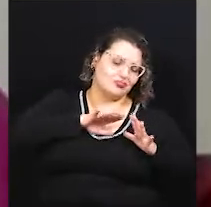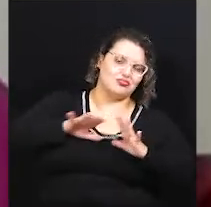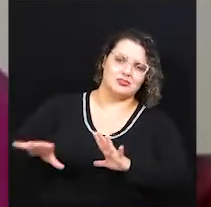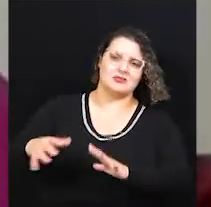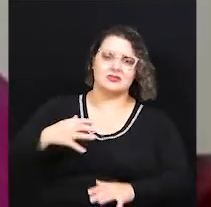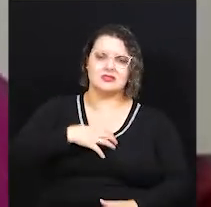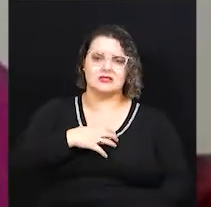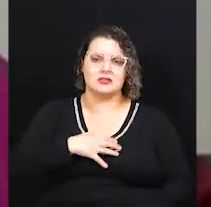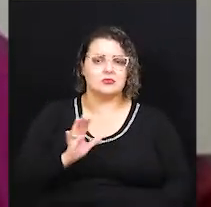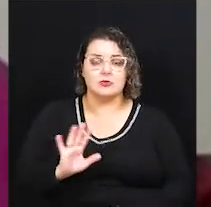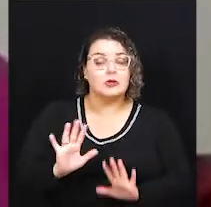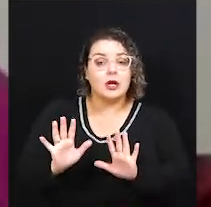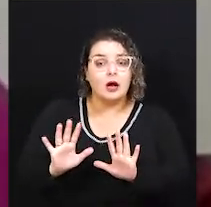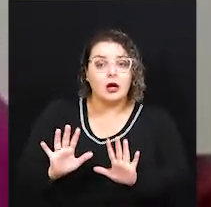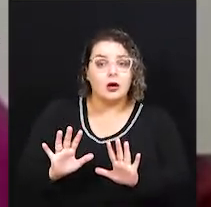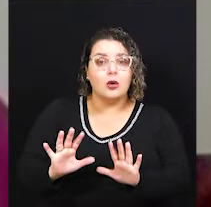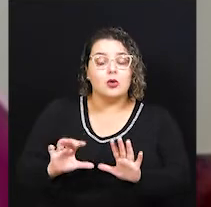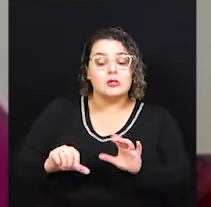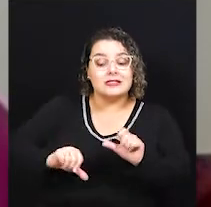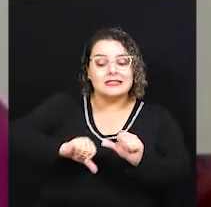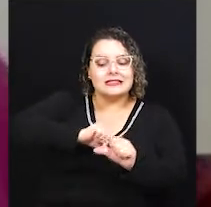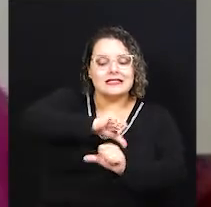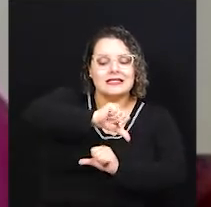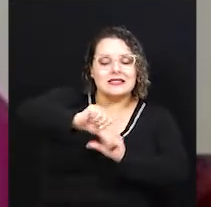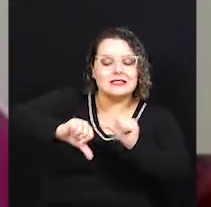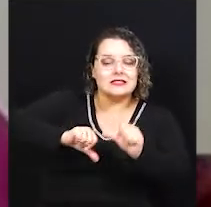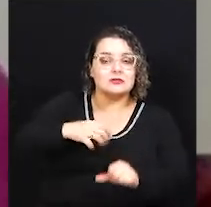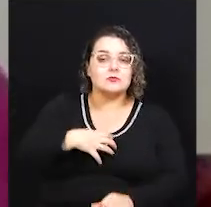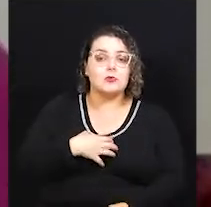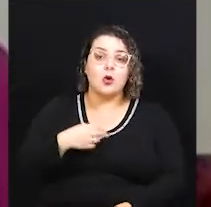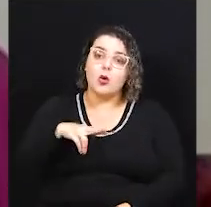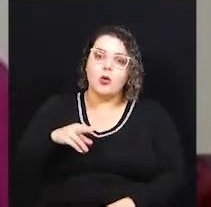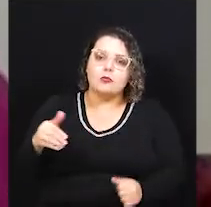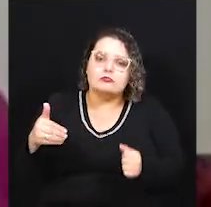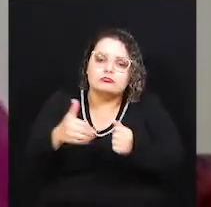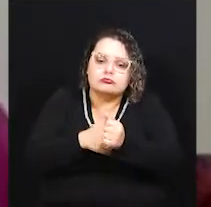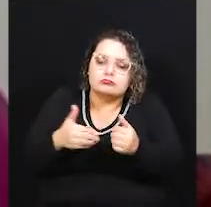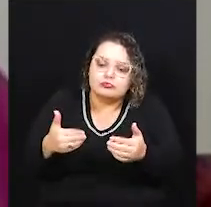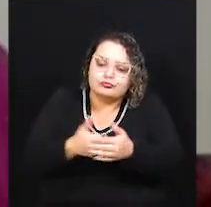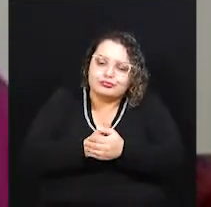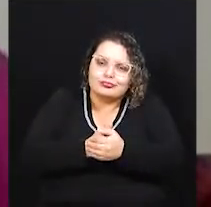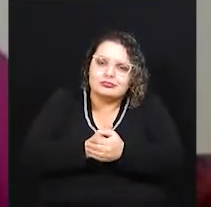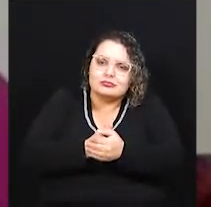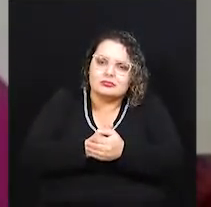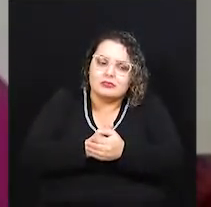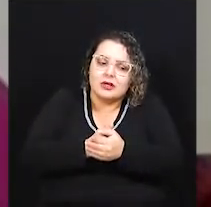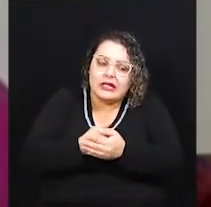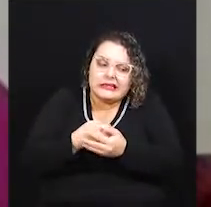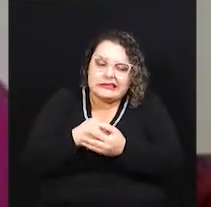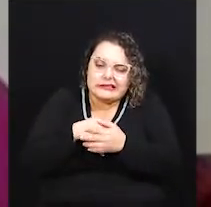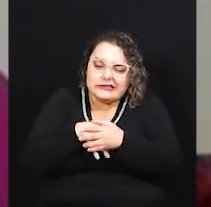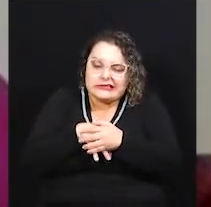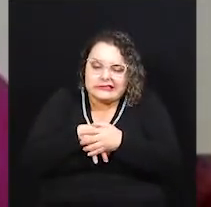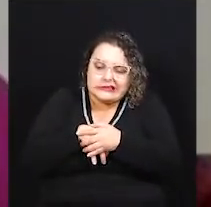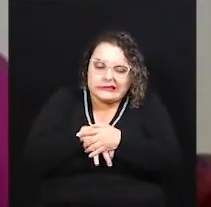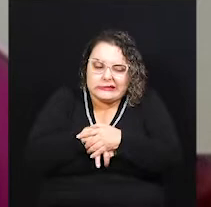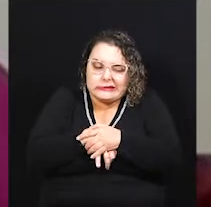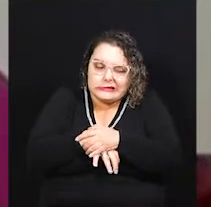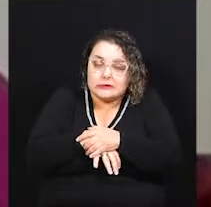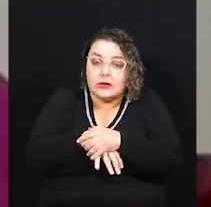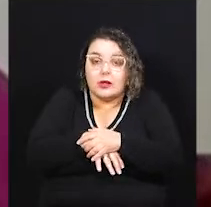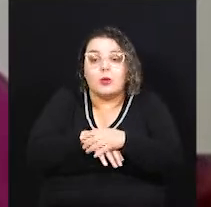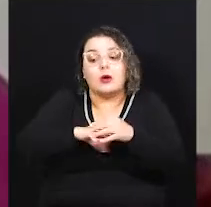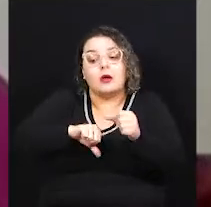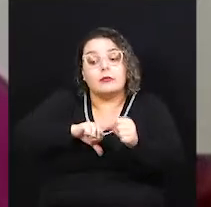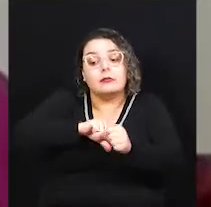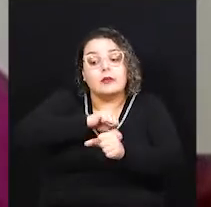ilusão. A gente transforma o sentimento, ou reprime. Se reprime não é bom porque ele fica lá minando por dentro, né, da gente. O ideal